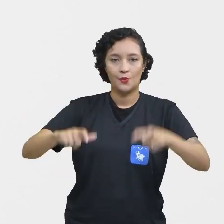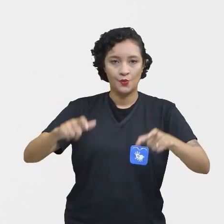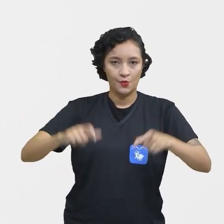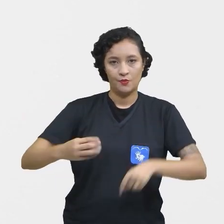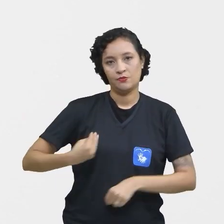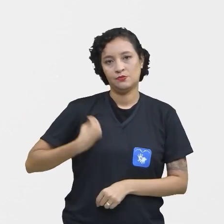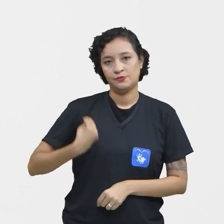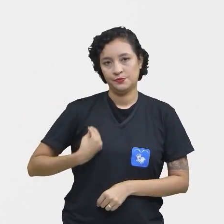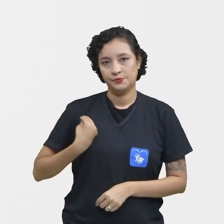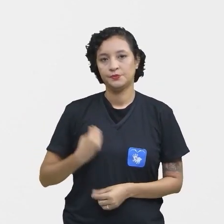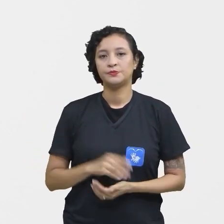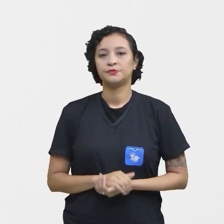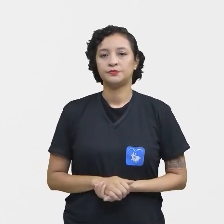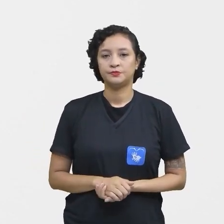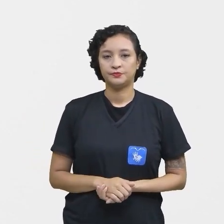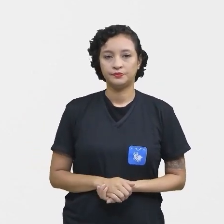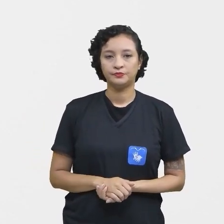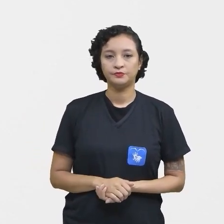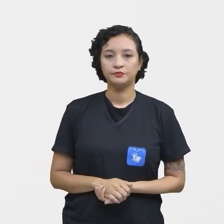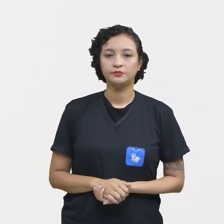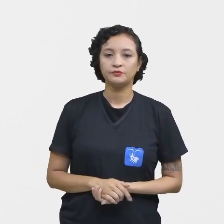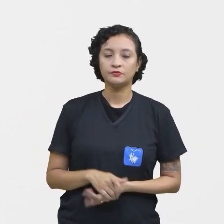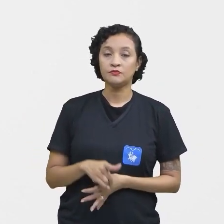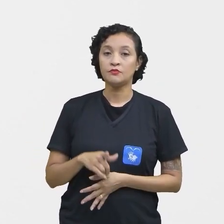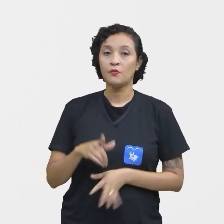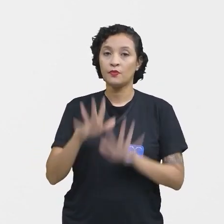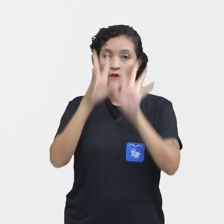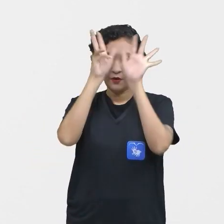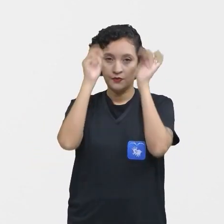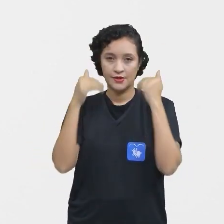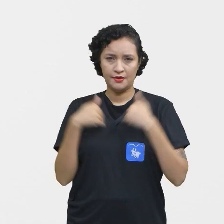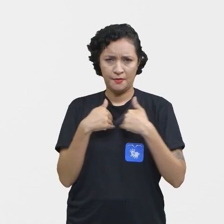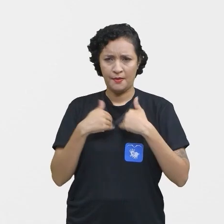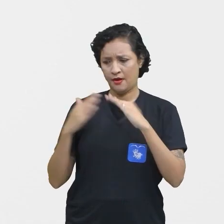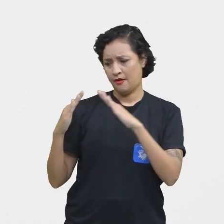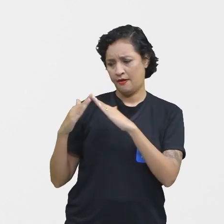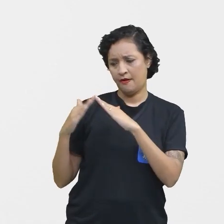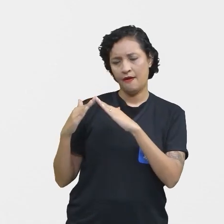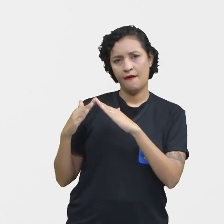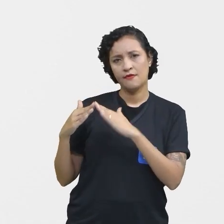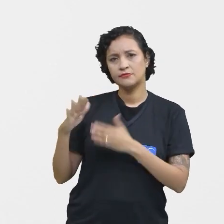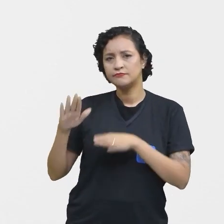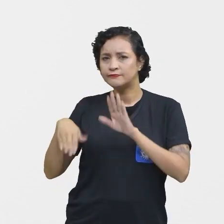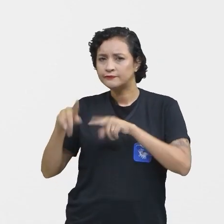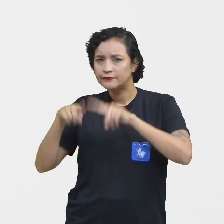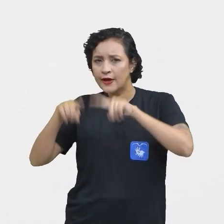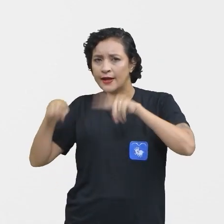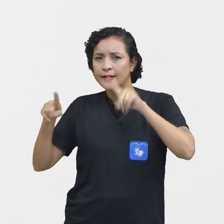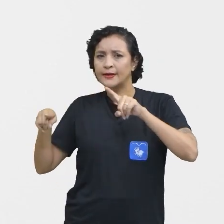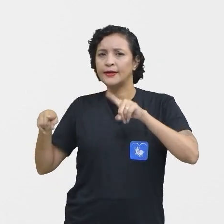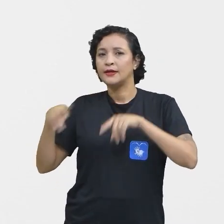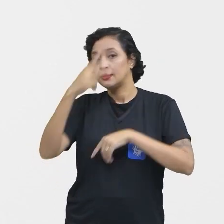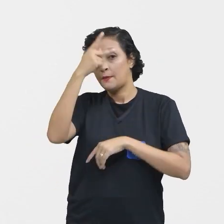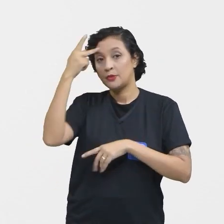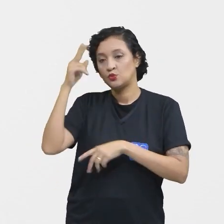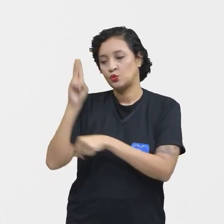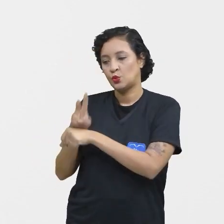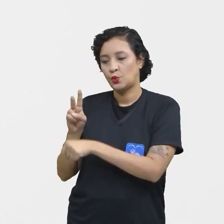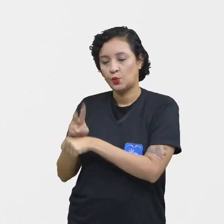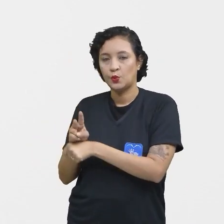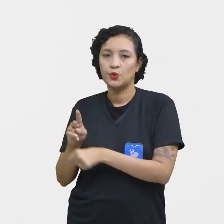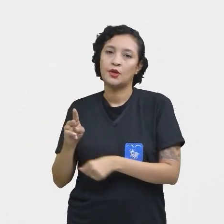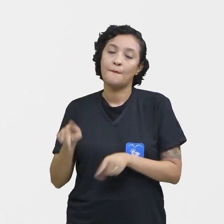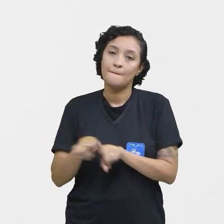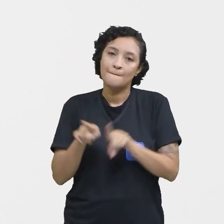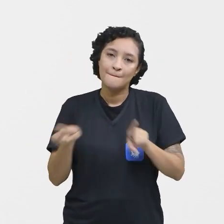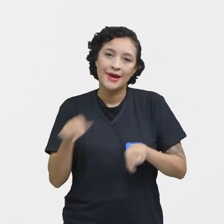animal. Os animais domésticos dependem do seu dono, mas os animais selvagens eles precisam caçar e se alimentar. Então,